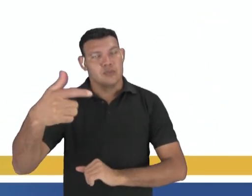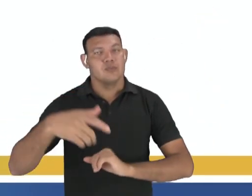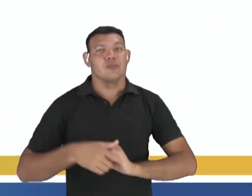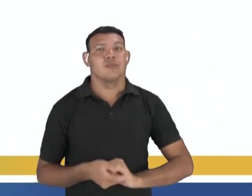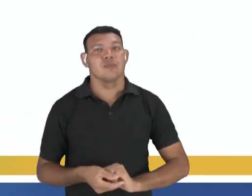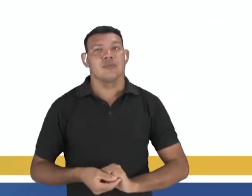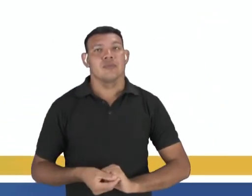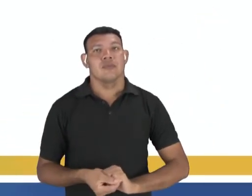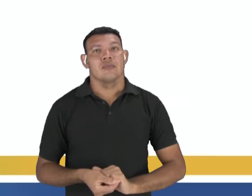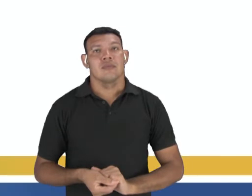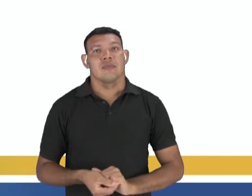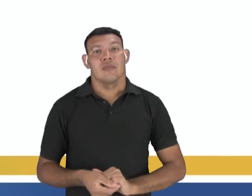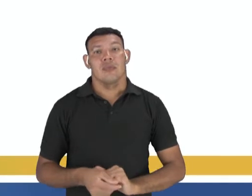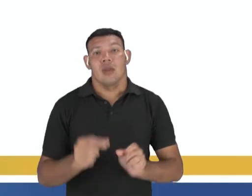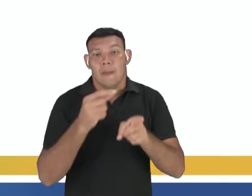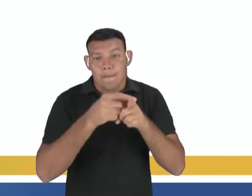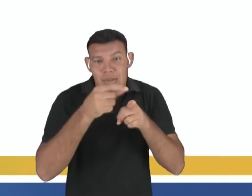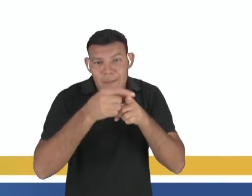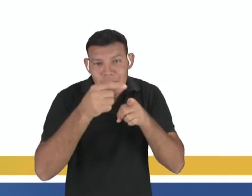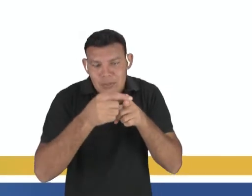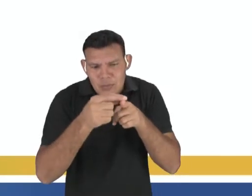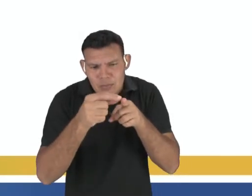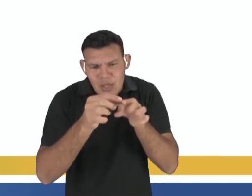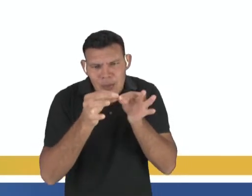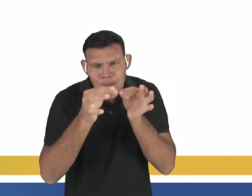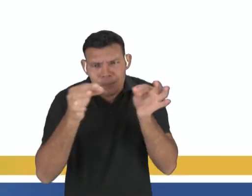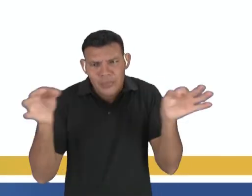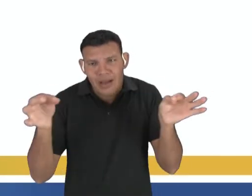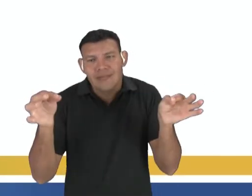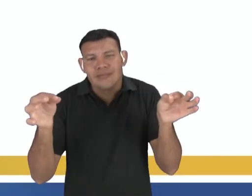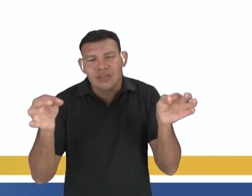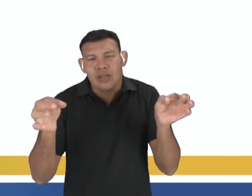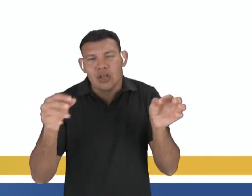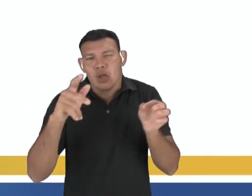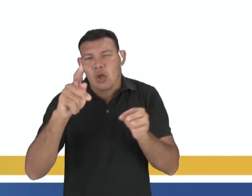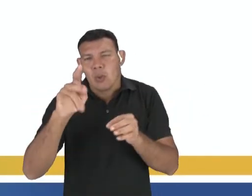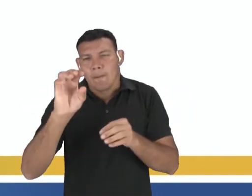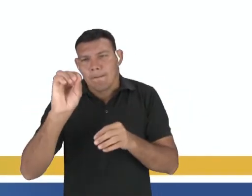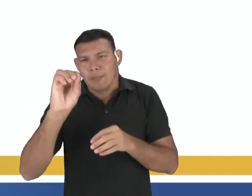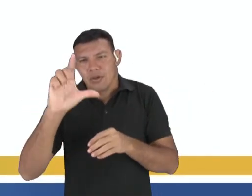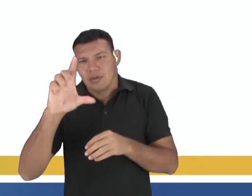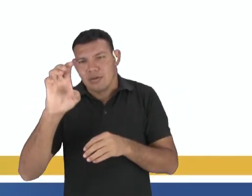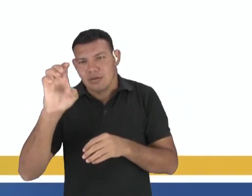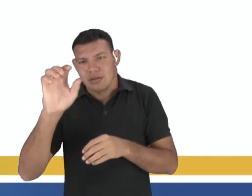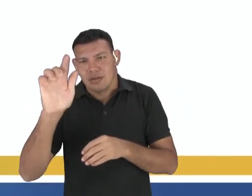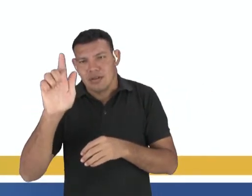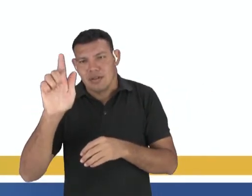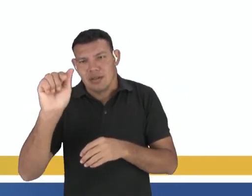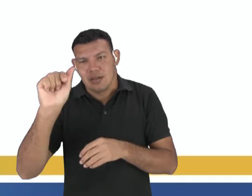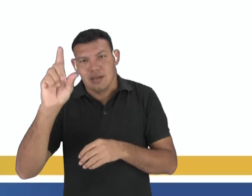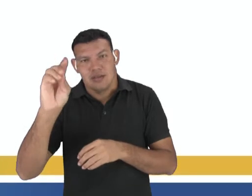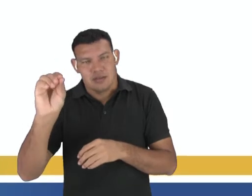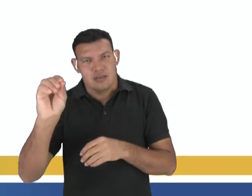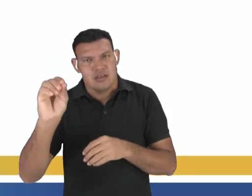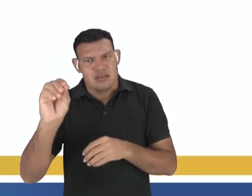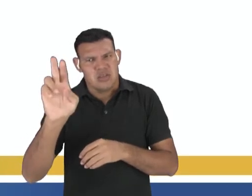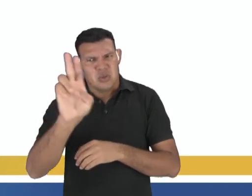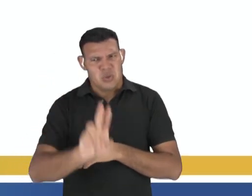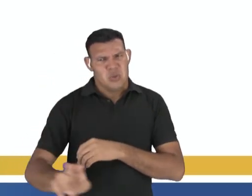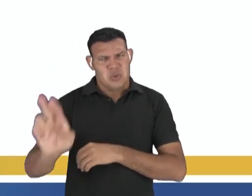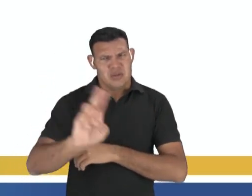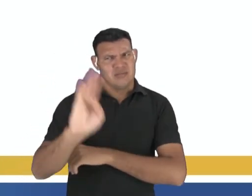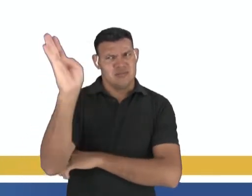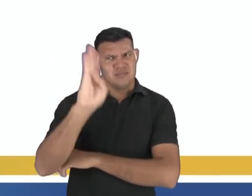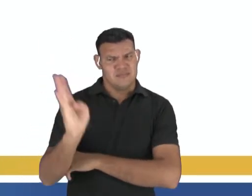E aqui eu estou usando uma unidade de medida que é a chamada polegada, que você não ouve falar muito no Brasil, né? Mas